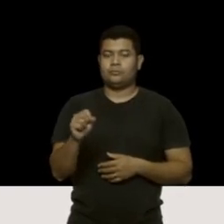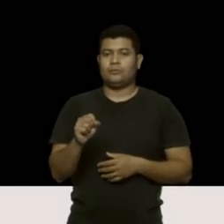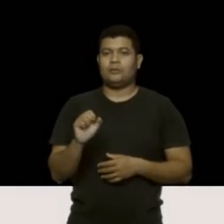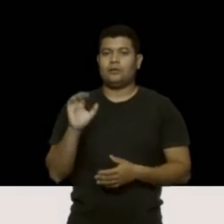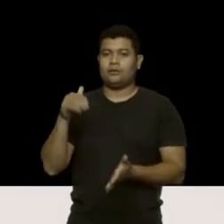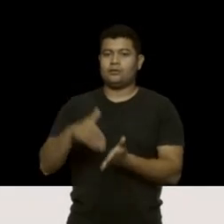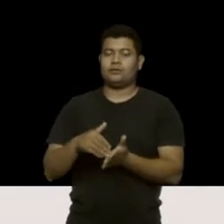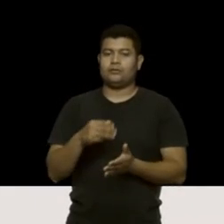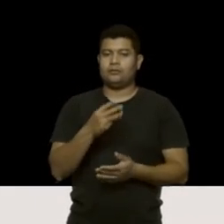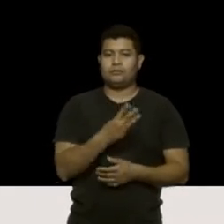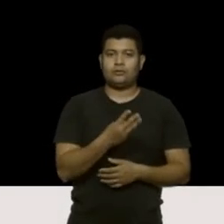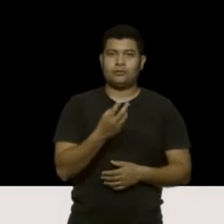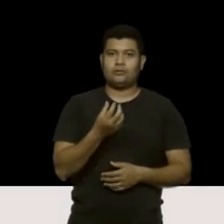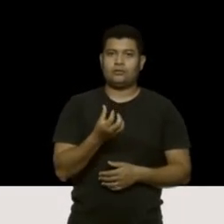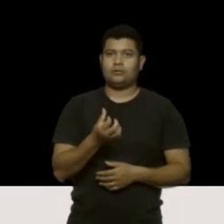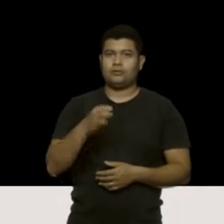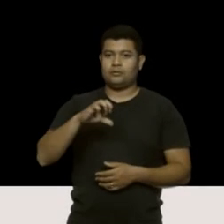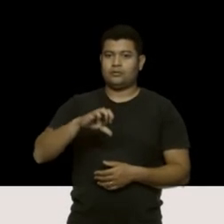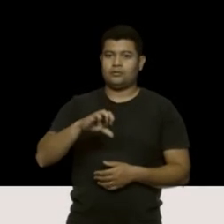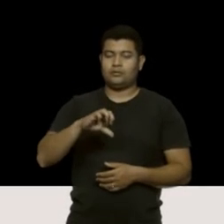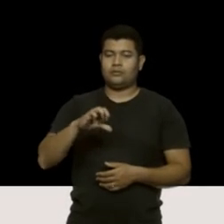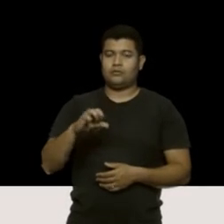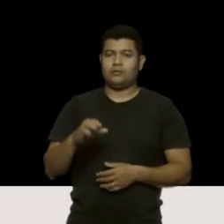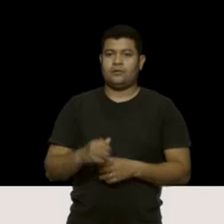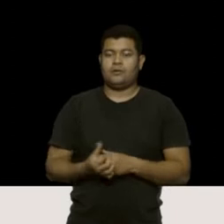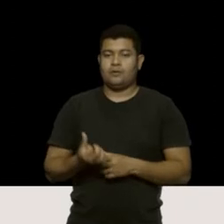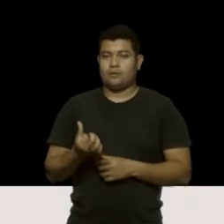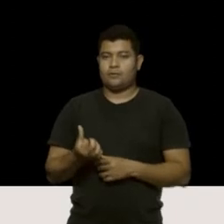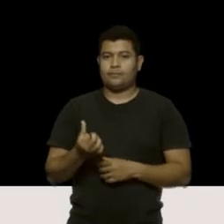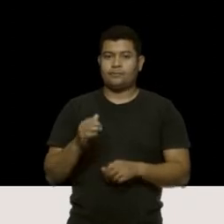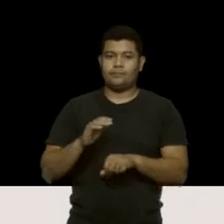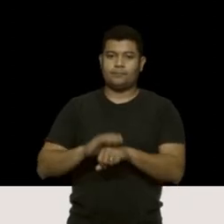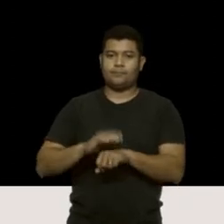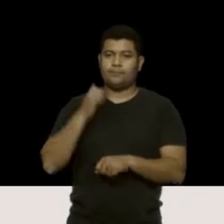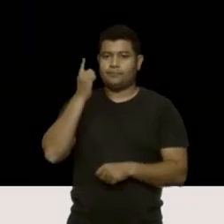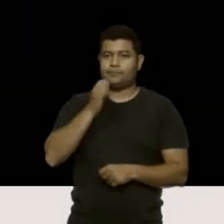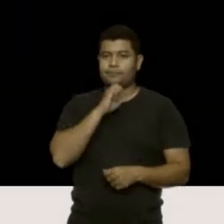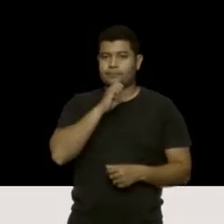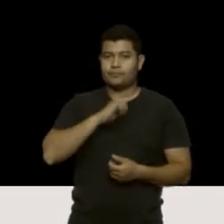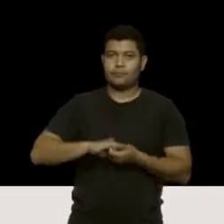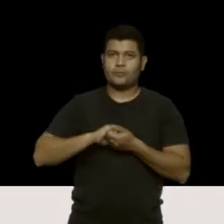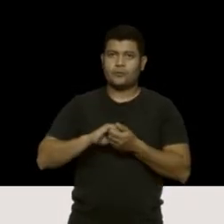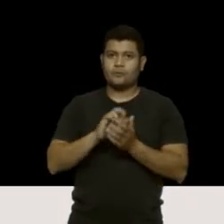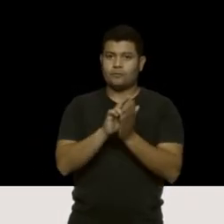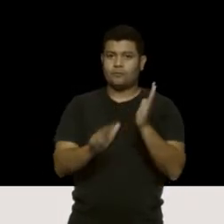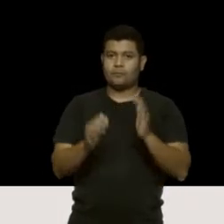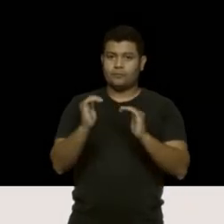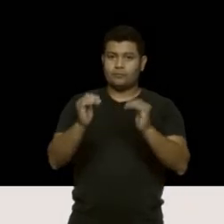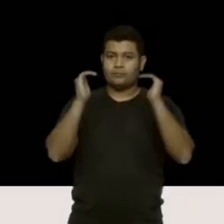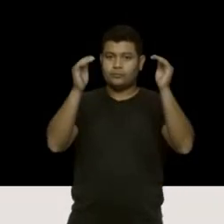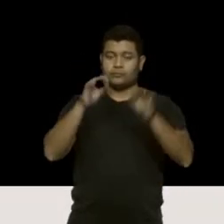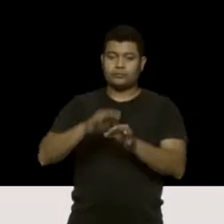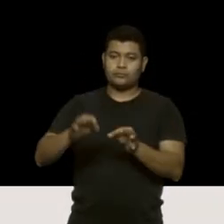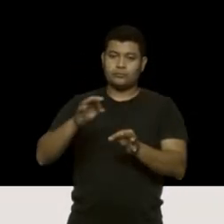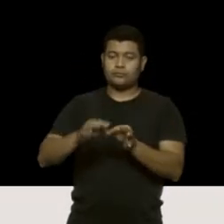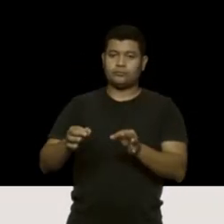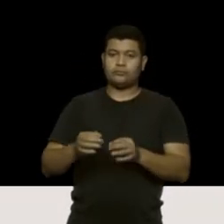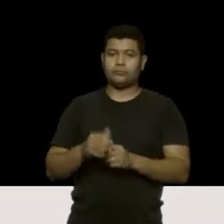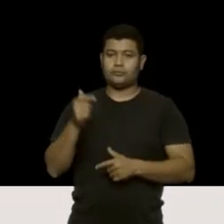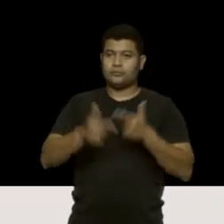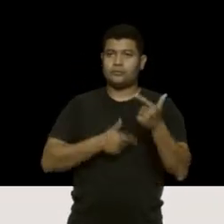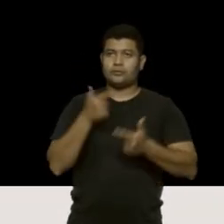396, autor deputado Felipe Estevam, cumprimentando diversas autoridades e entidades pelo